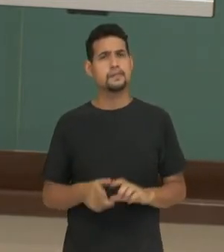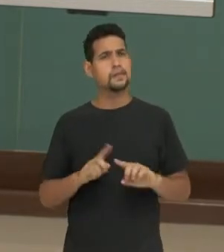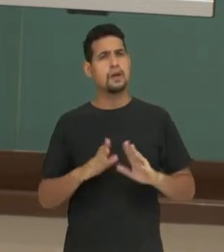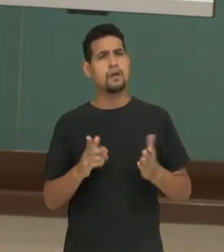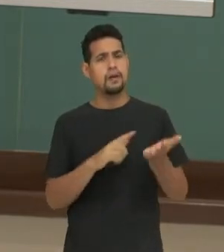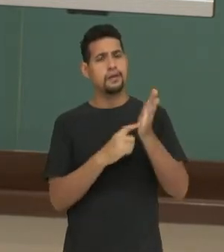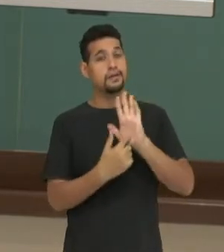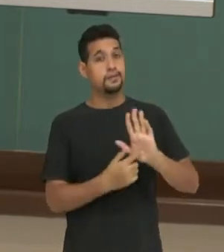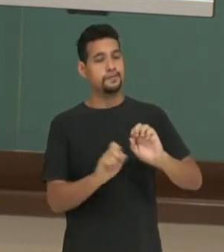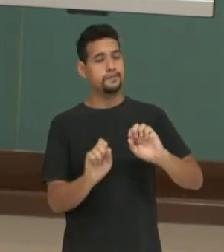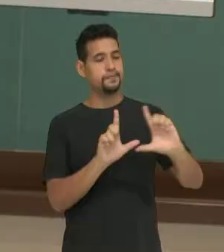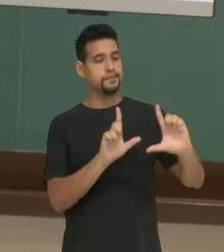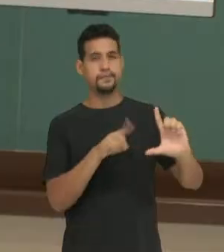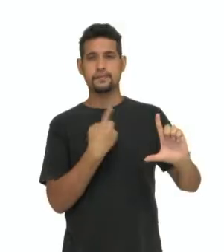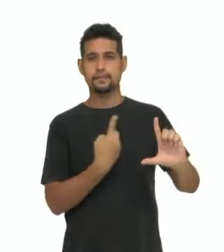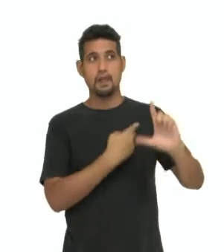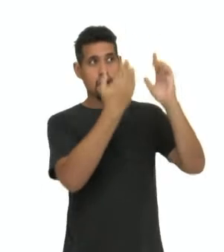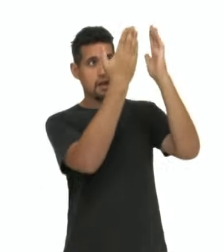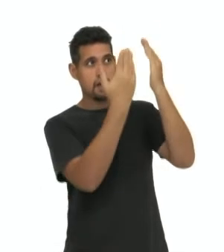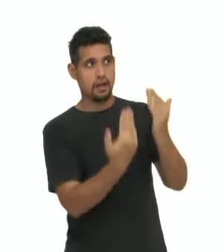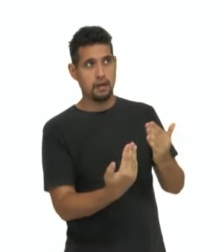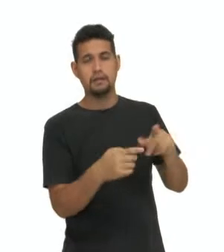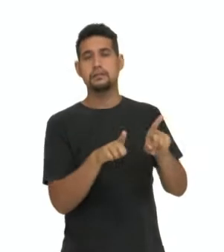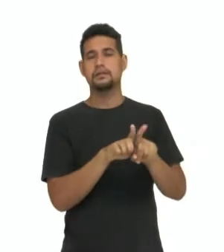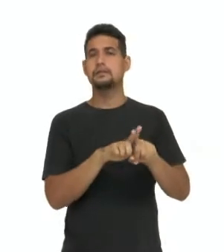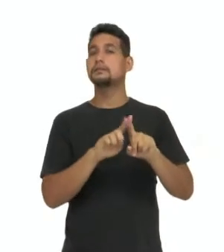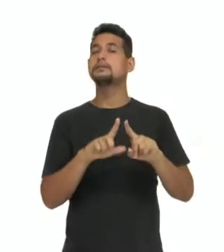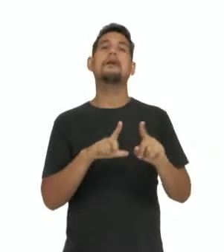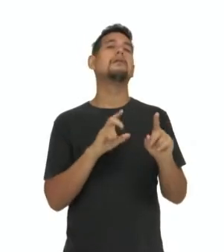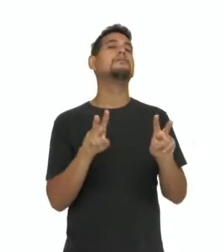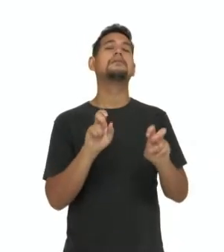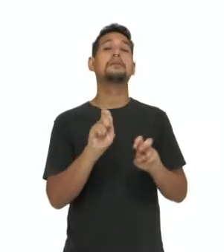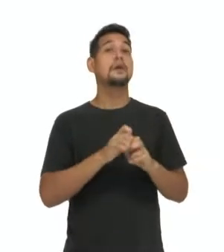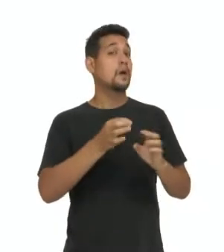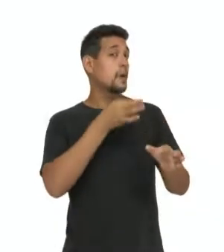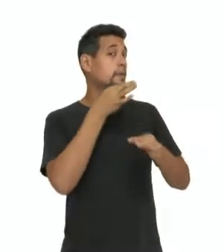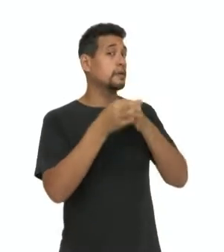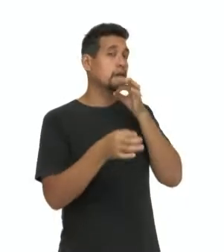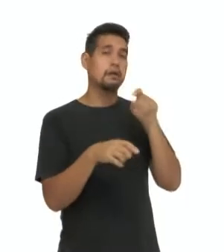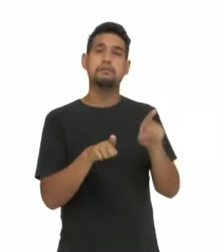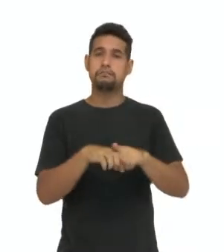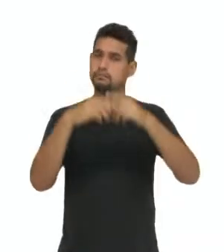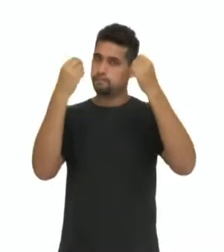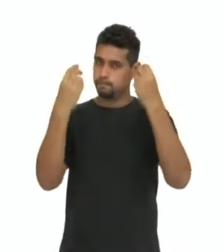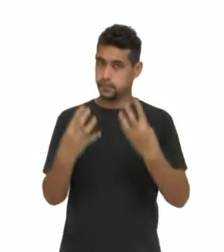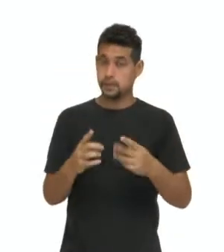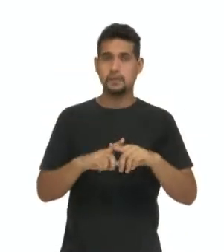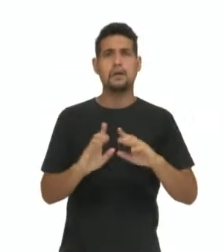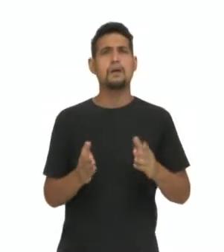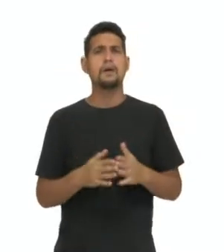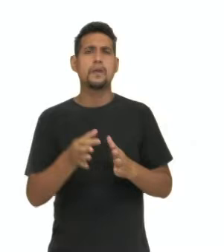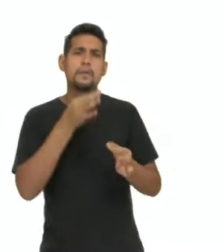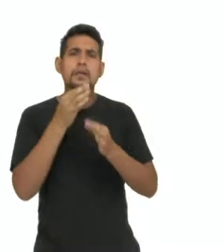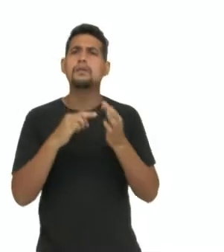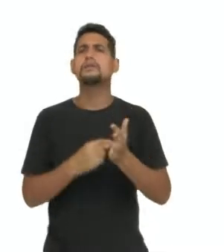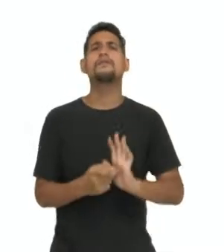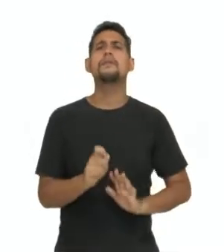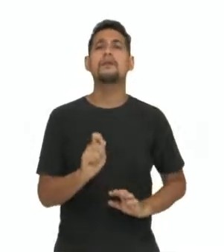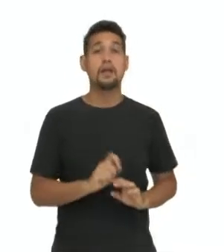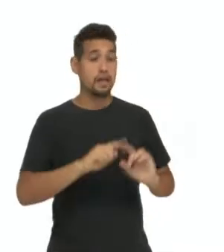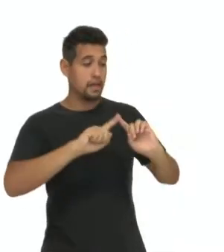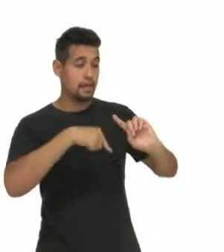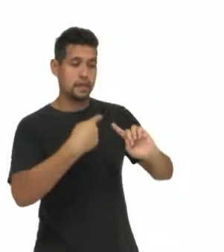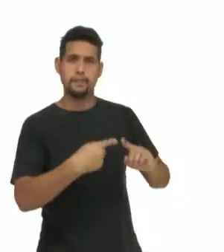trouxe esse slide aqui para a gente analisar um pouquinho, né, essa questão da opinião e da argumentação. Então, a sugestão é que,